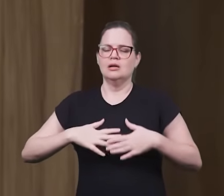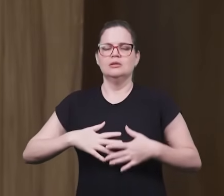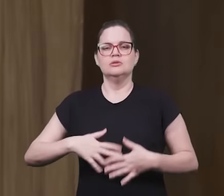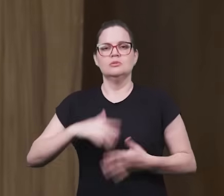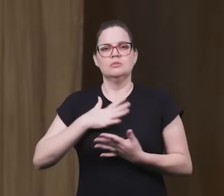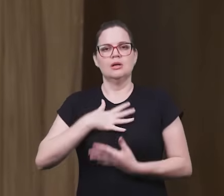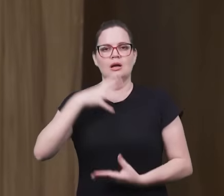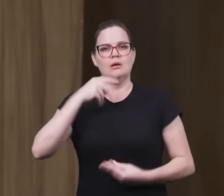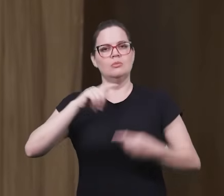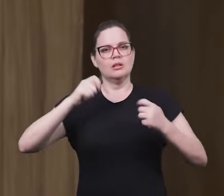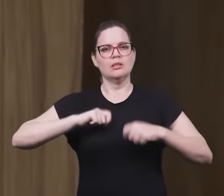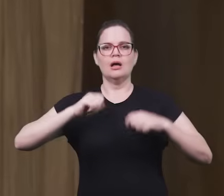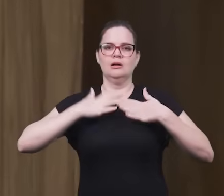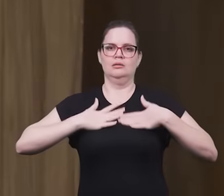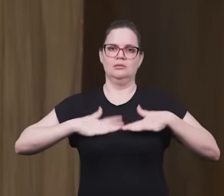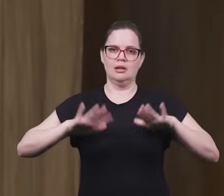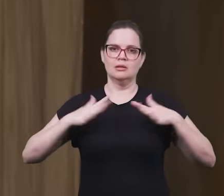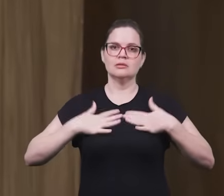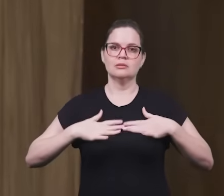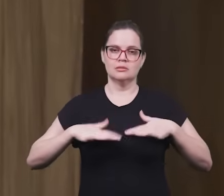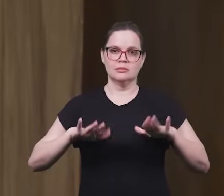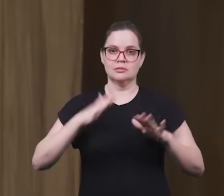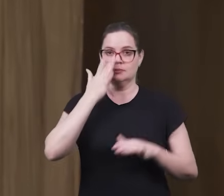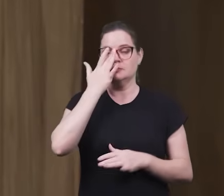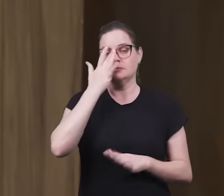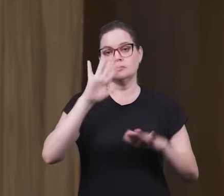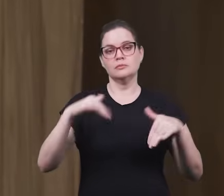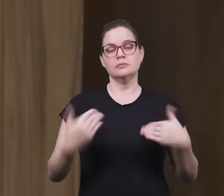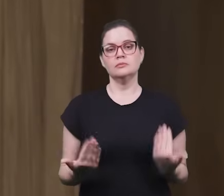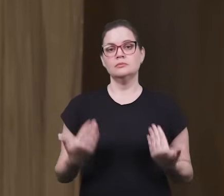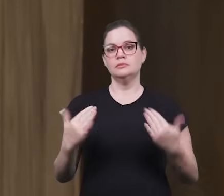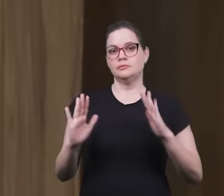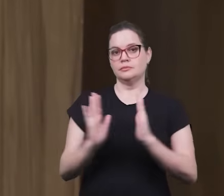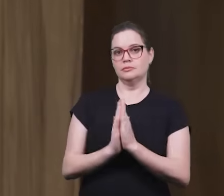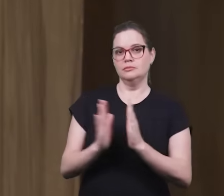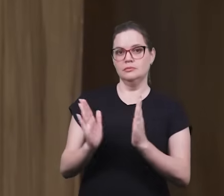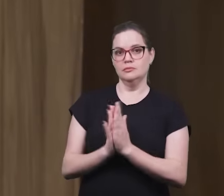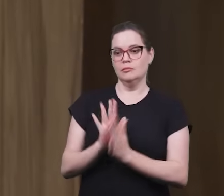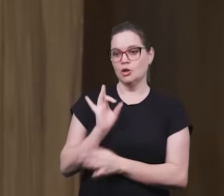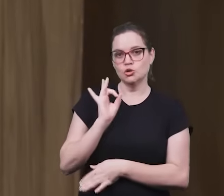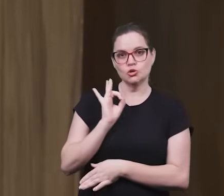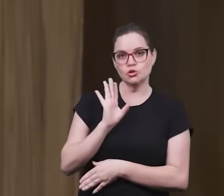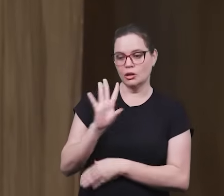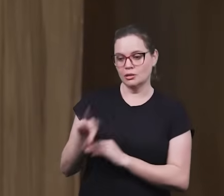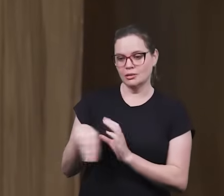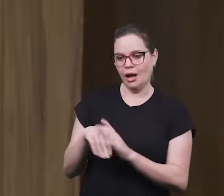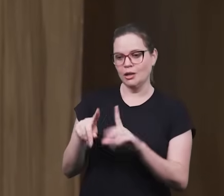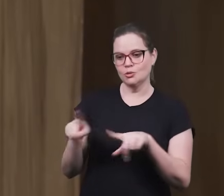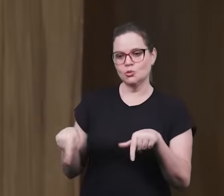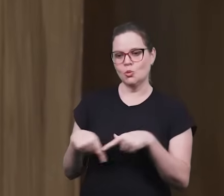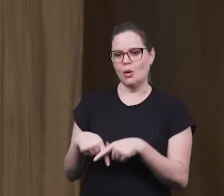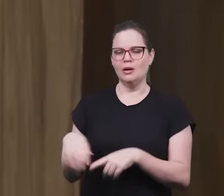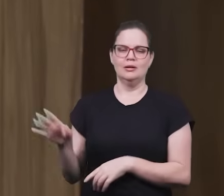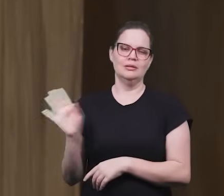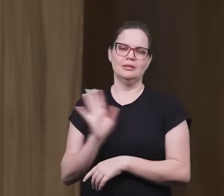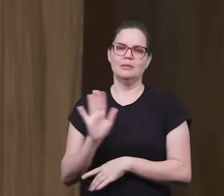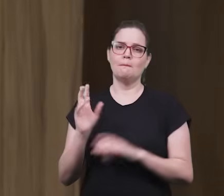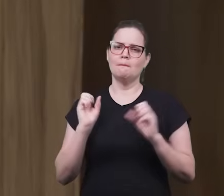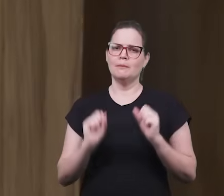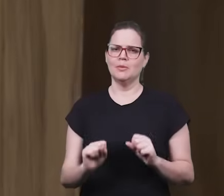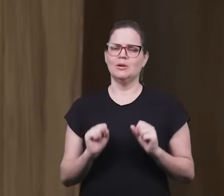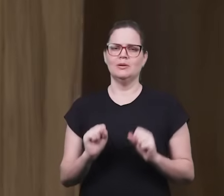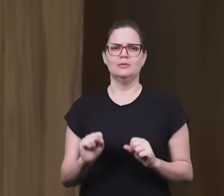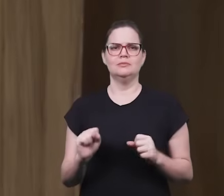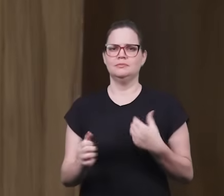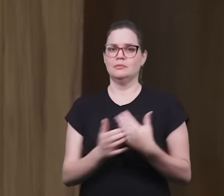traz descanso para a sua alma. Então a oração não precisa ser exatamente só no seu quarto, no seu aposento, ela